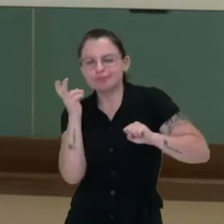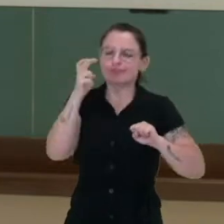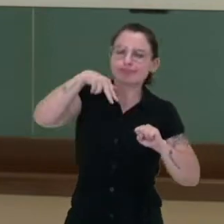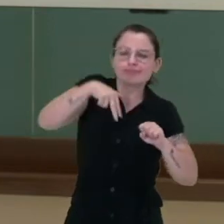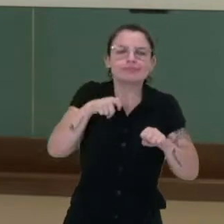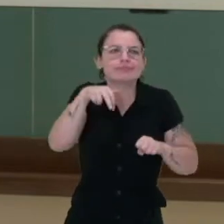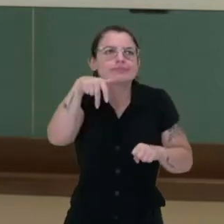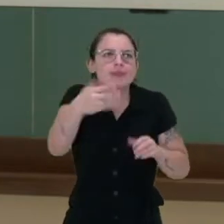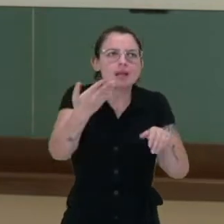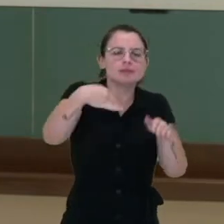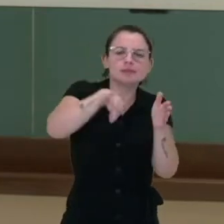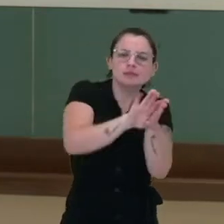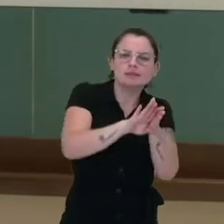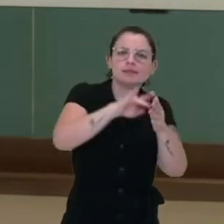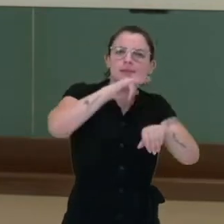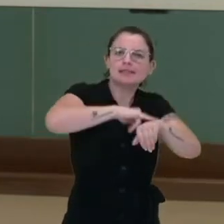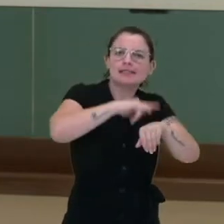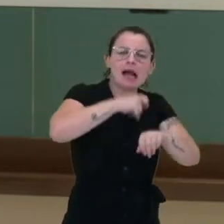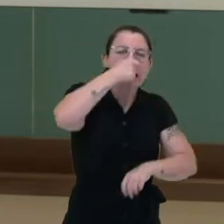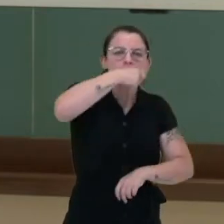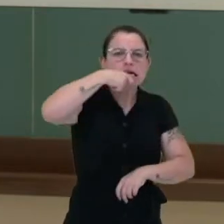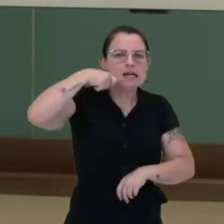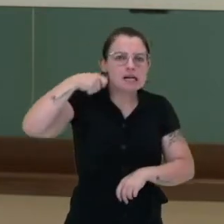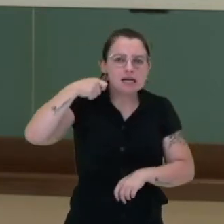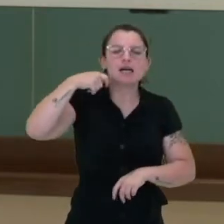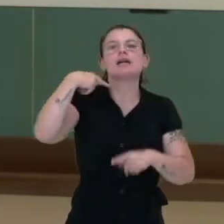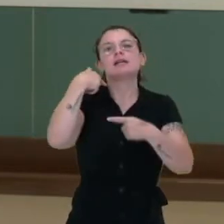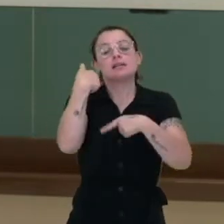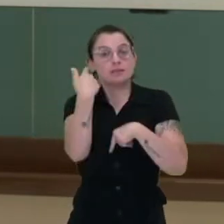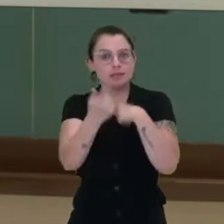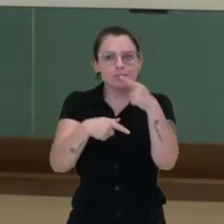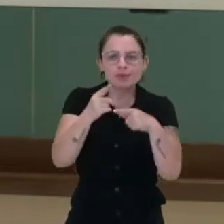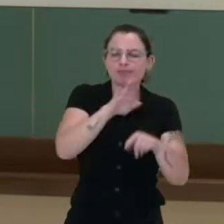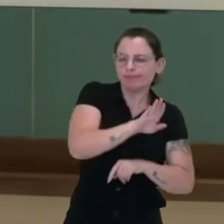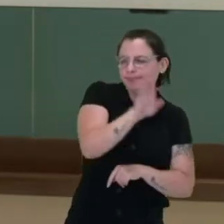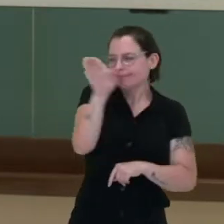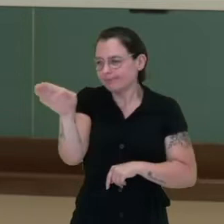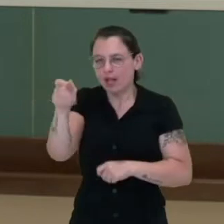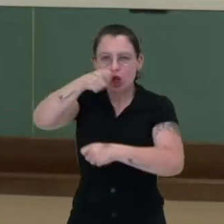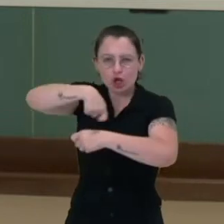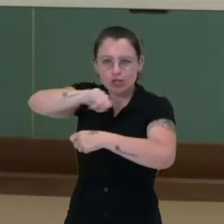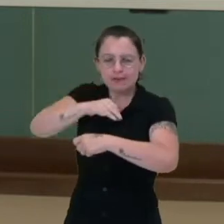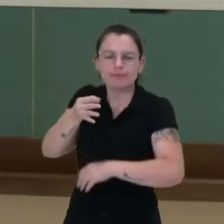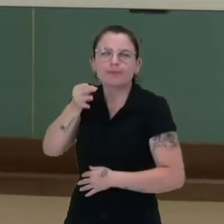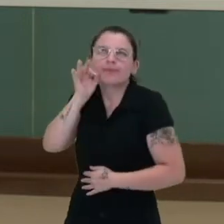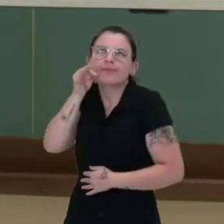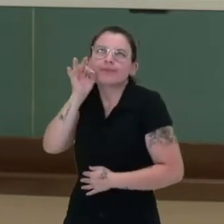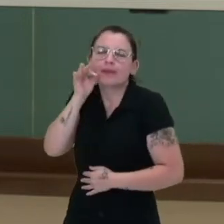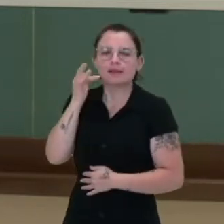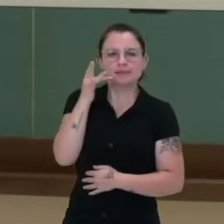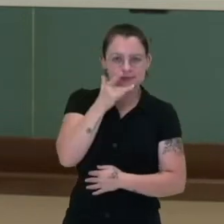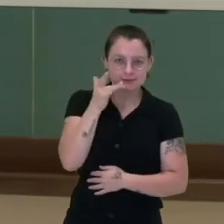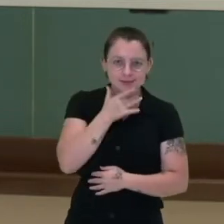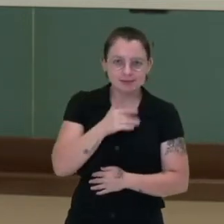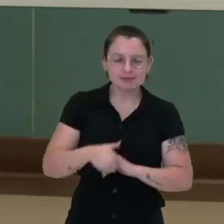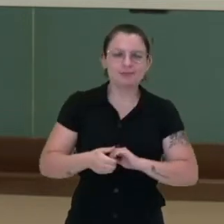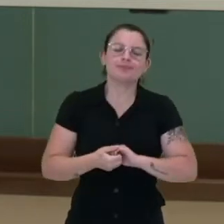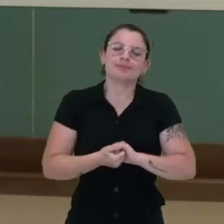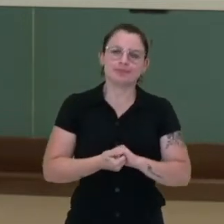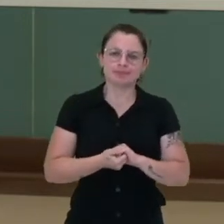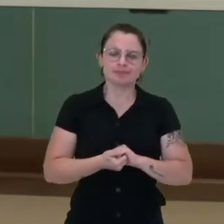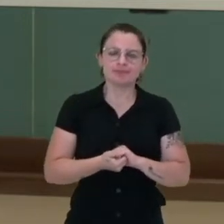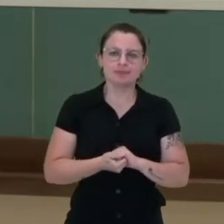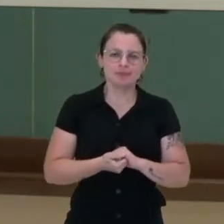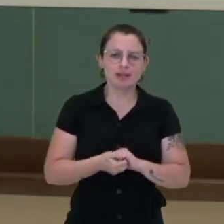e vai até o banheiro para escovar os dentes. E depois você vai lá na cozinha para tomar o seu café da manhã para ir para a